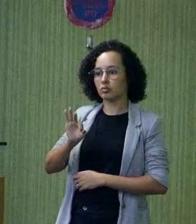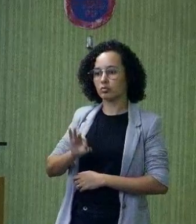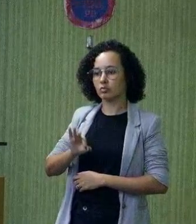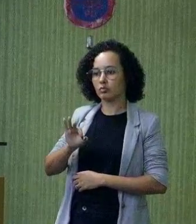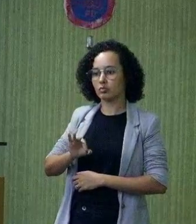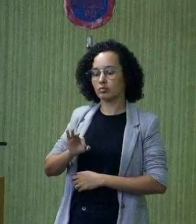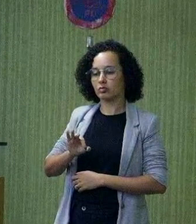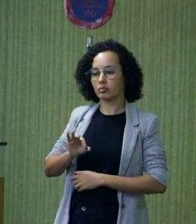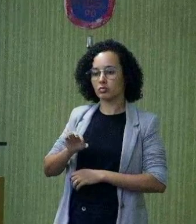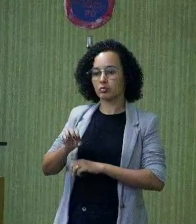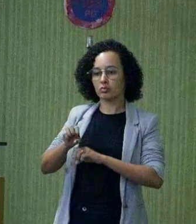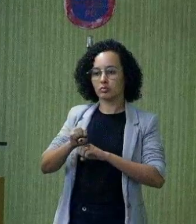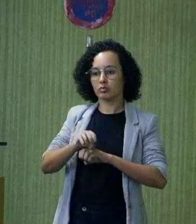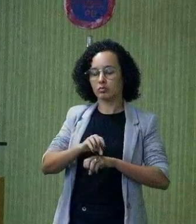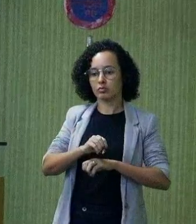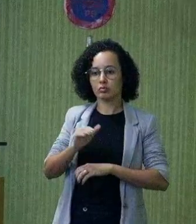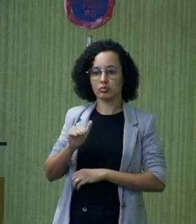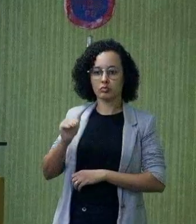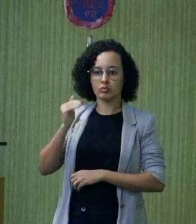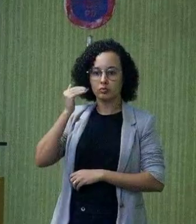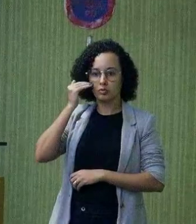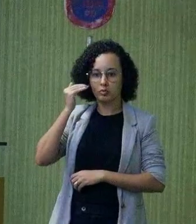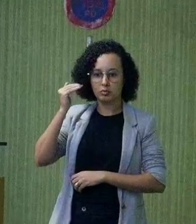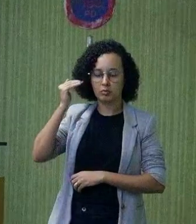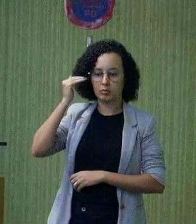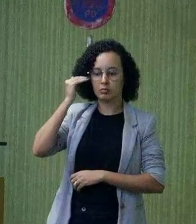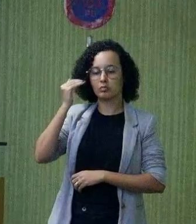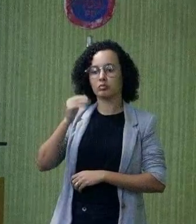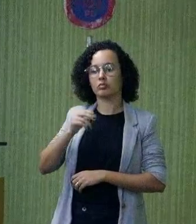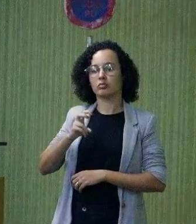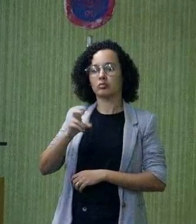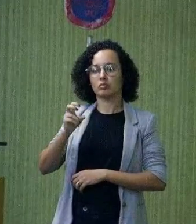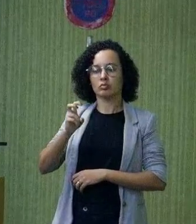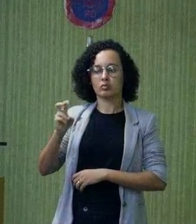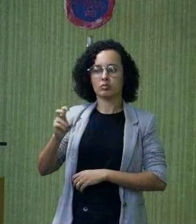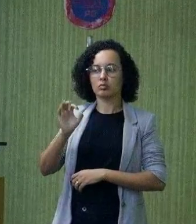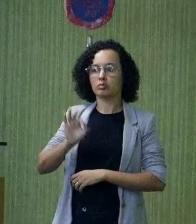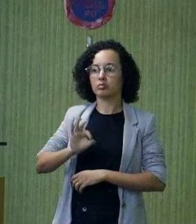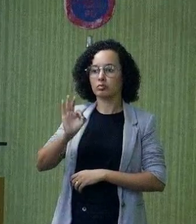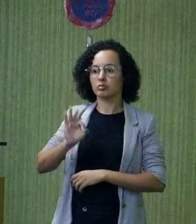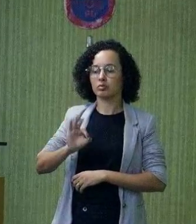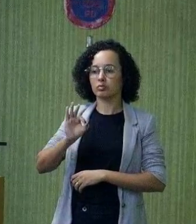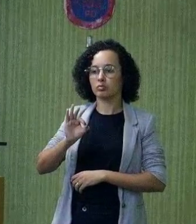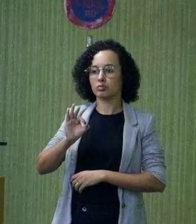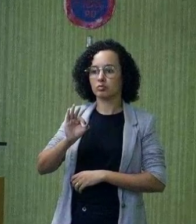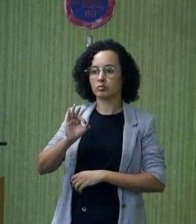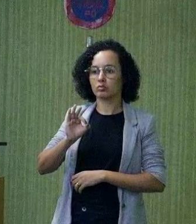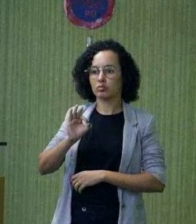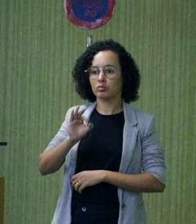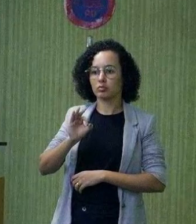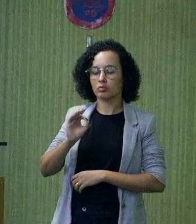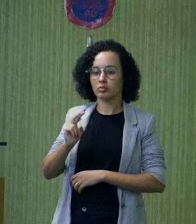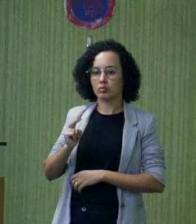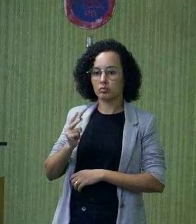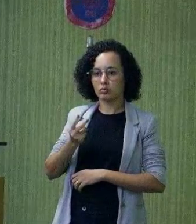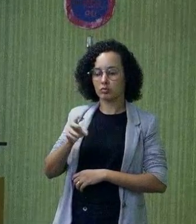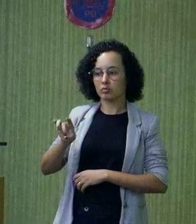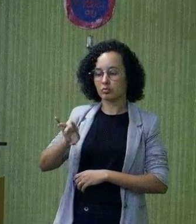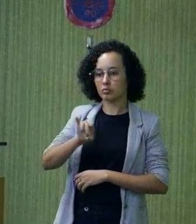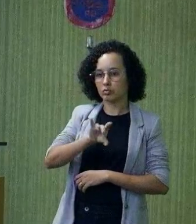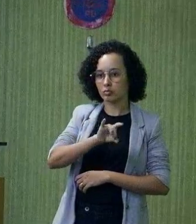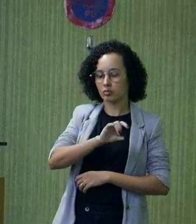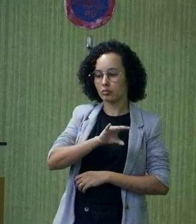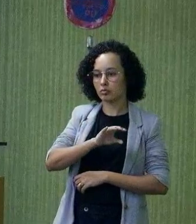instituições superiores sendo no mínimo 55% de doutores para cada categoria administrativa ou seja